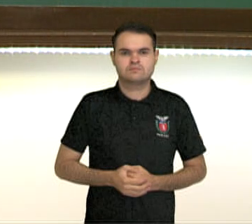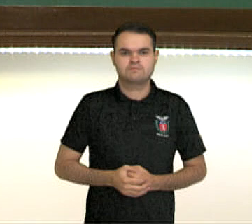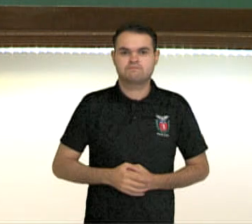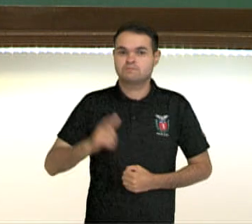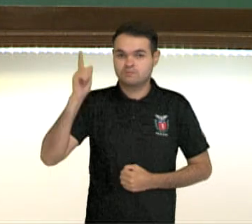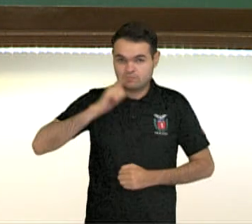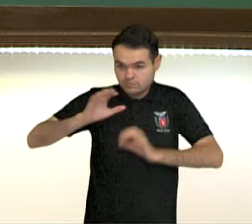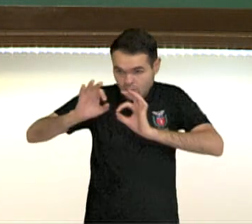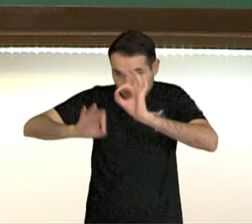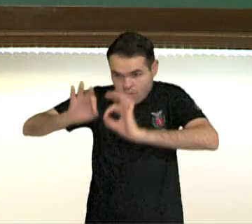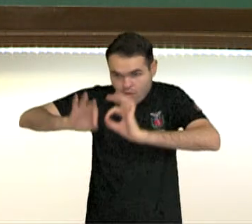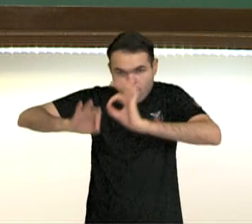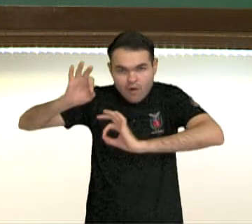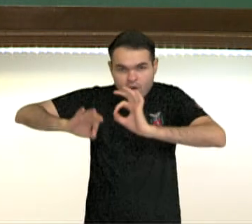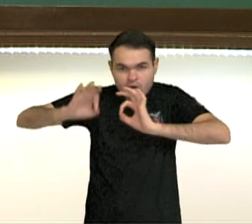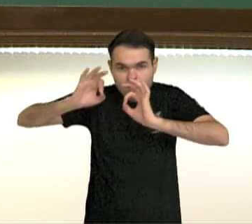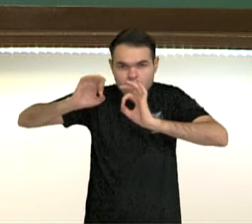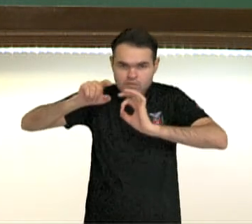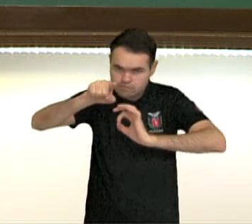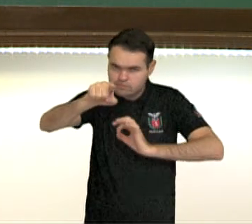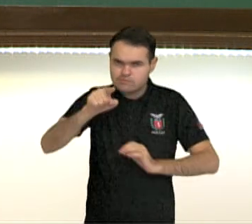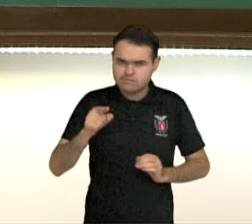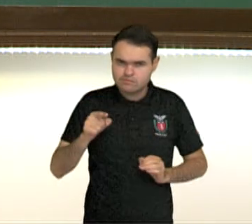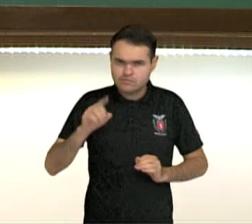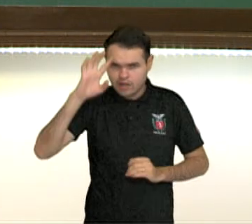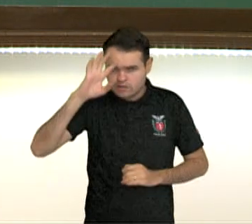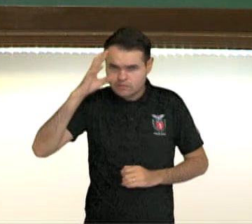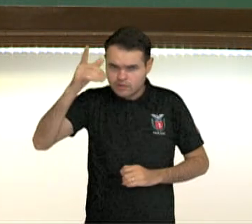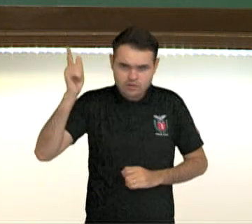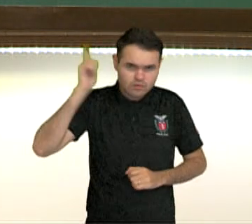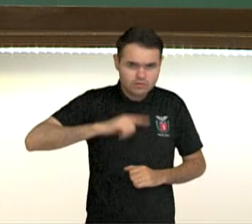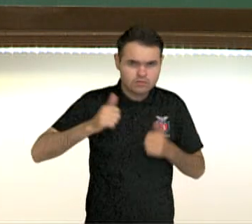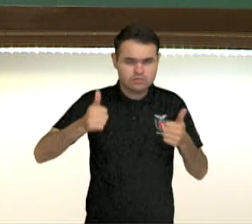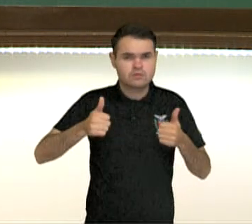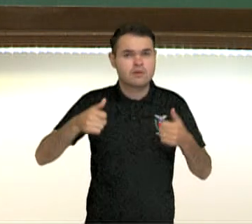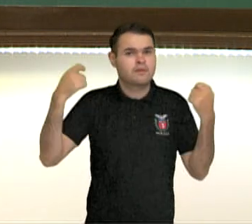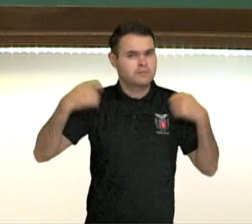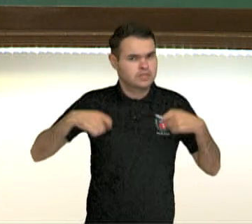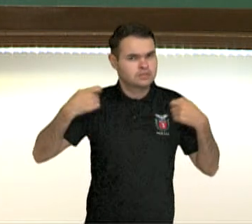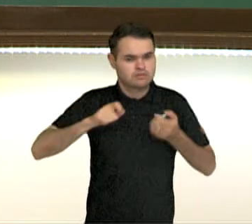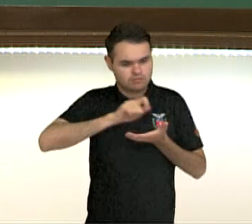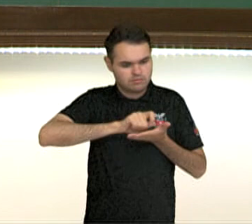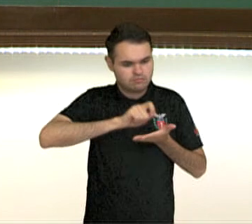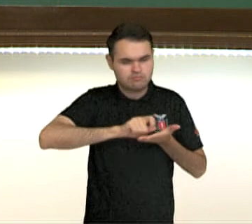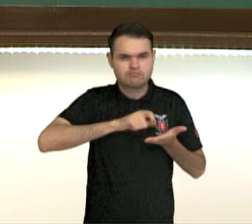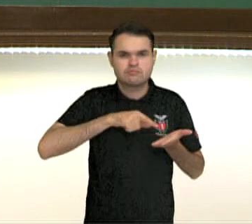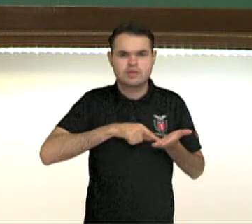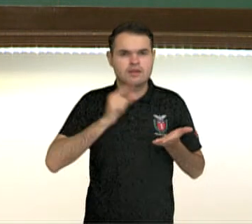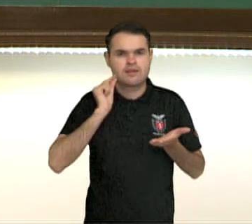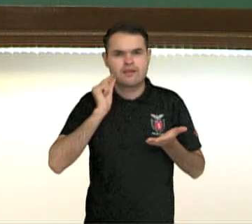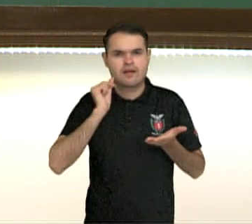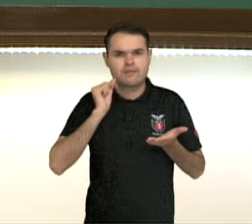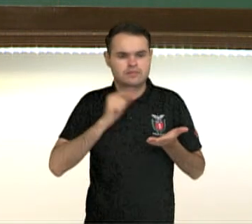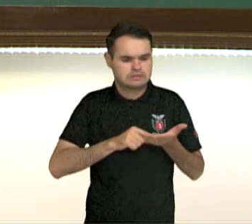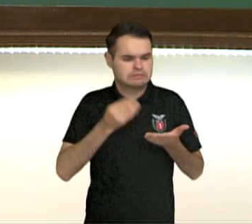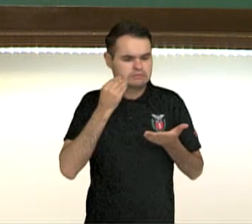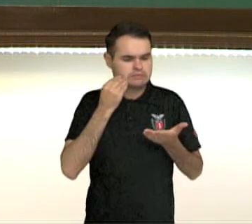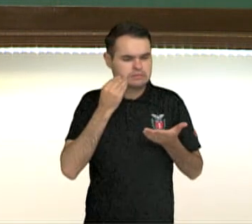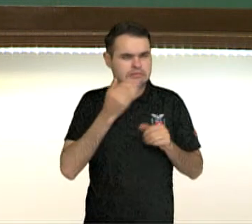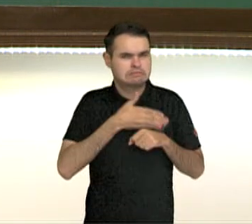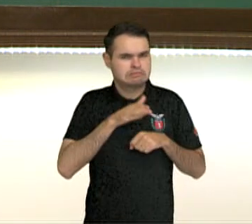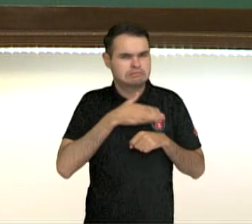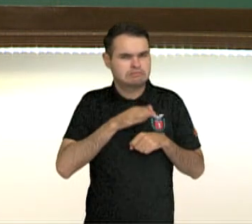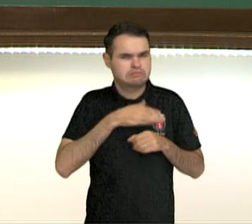Conseguiu organizar o pensamento aí? Conseguiu resolver? Tem que pegar o caderninho, o lápis e ó, tentar